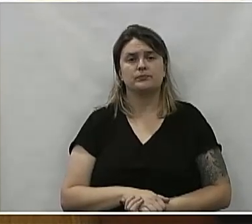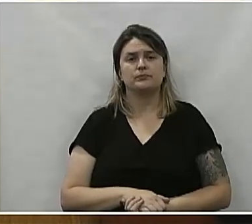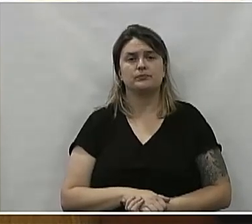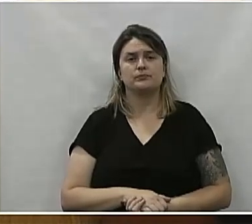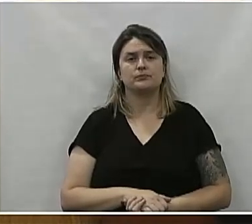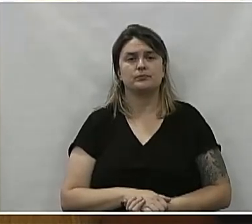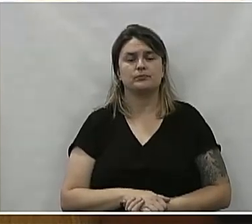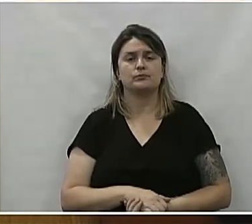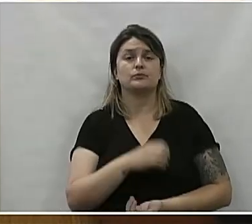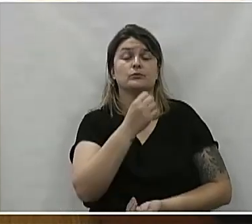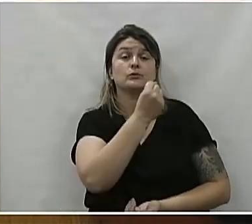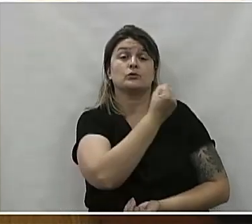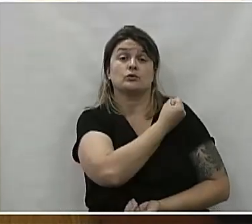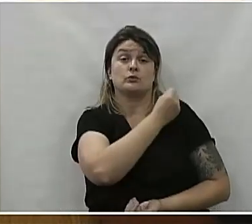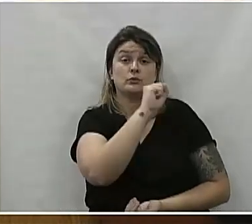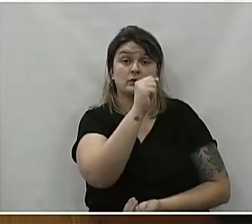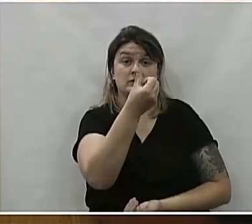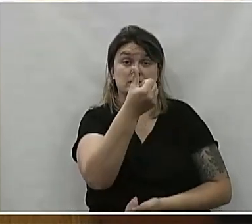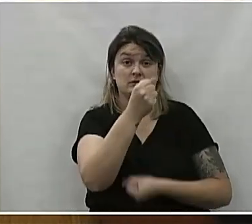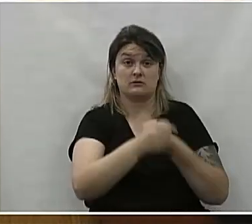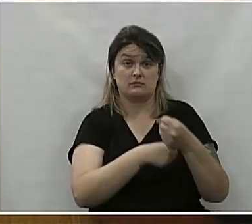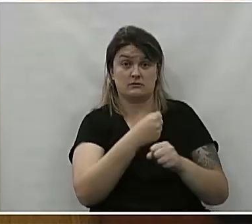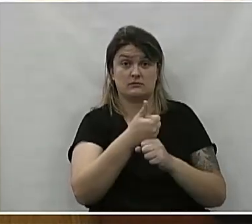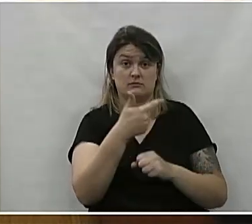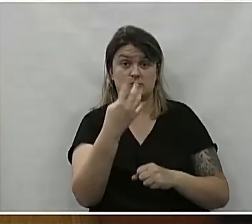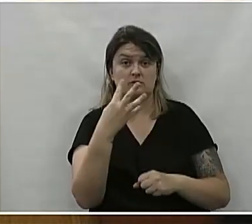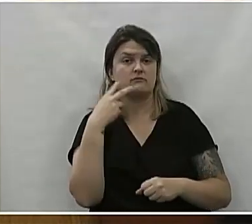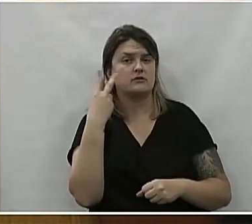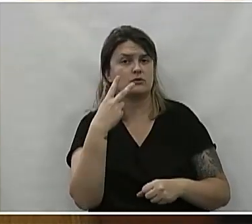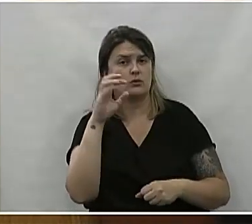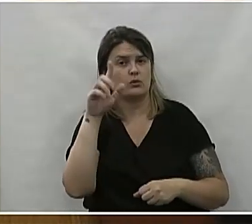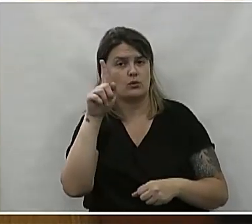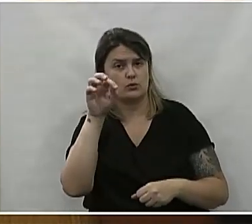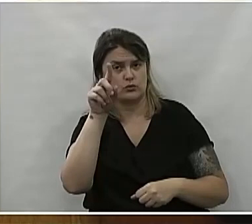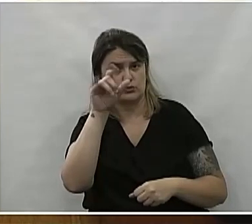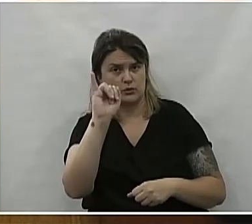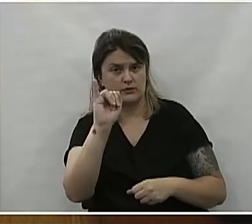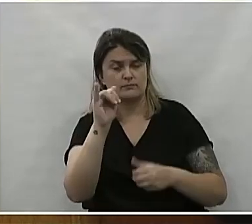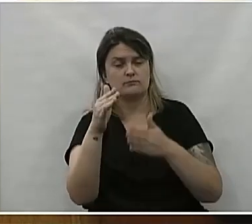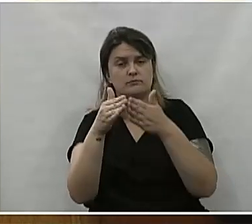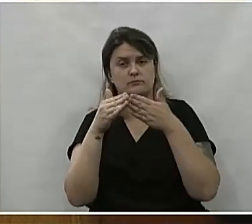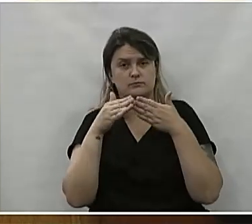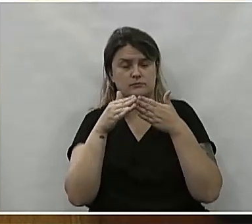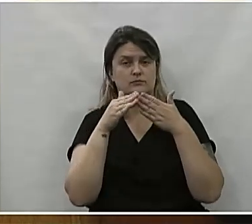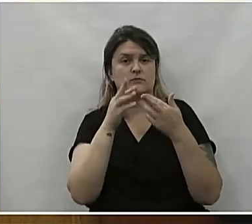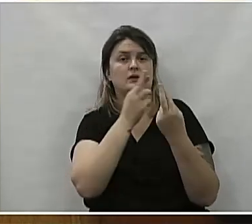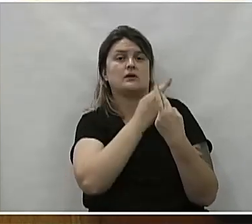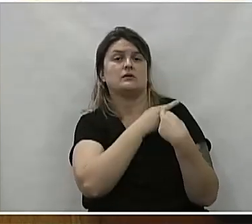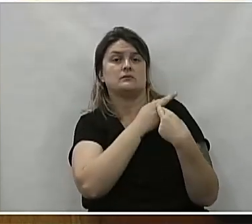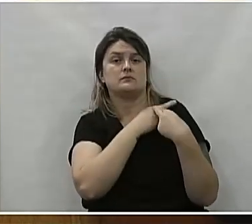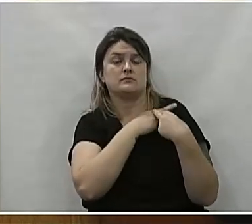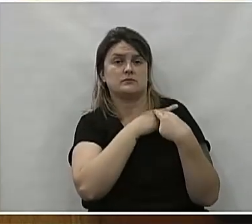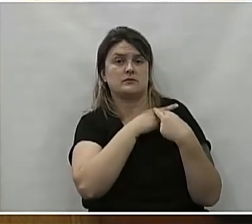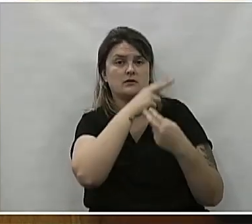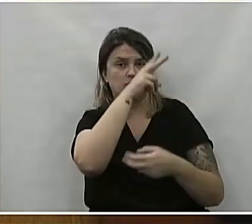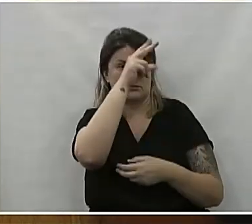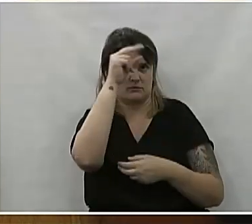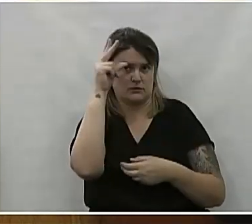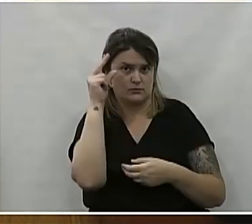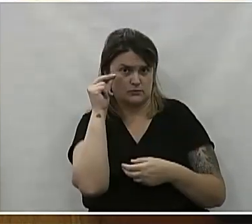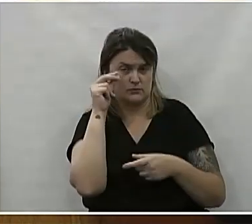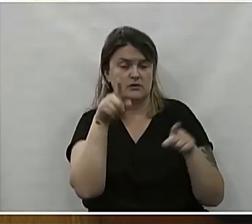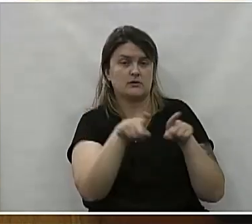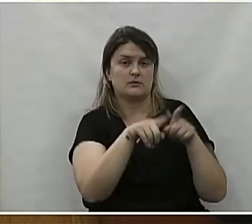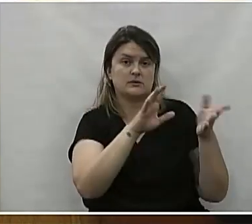Número 86-2024 Dobreador Ednilson de Godoy Ao excelentíssimo responsável pelo Poder Executivo Municipal